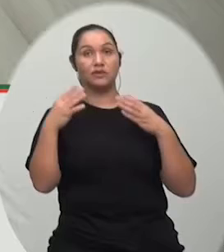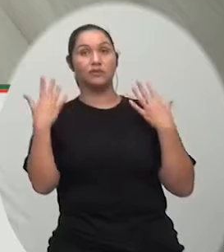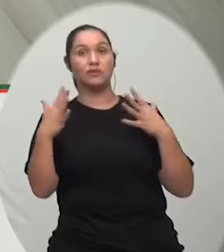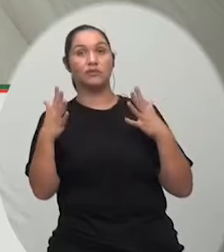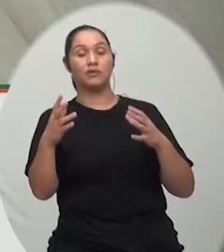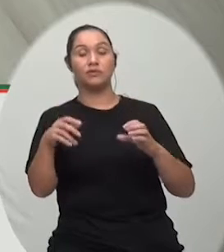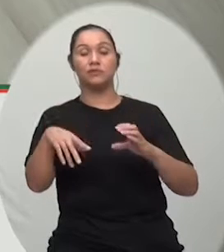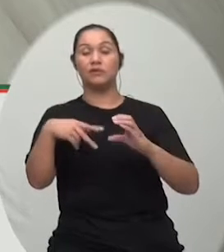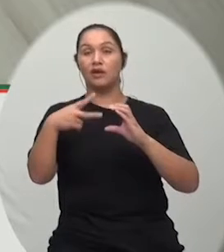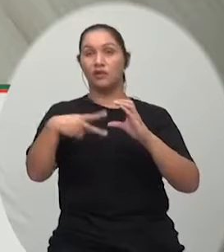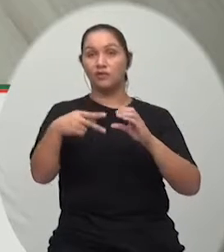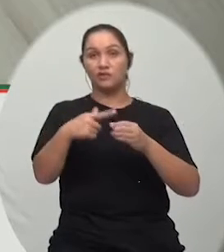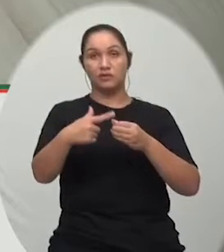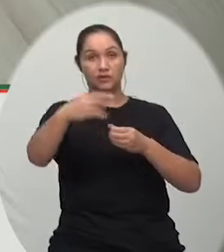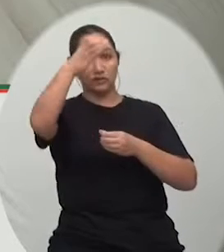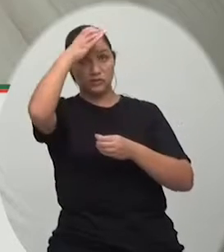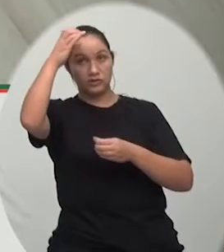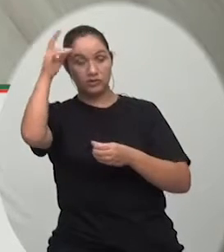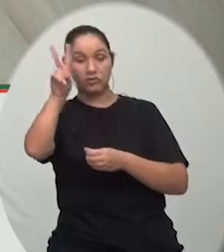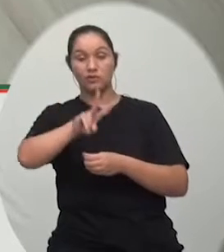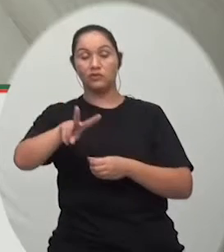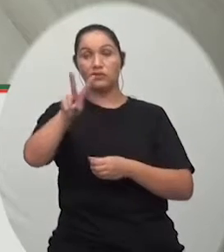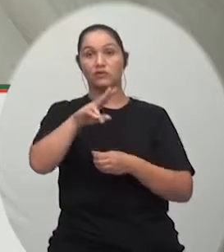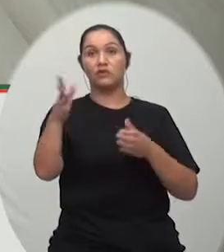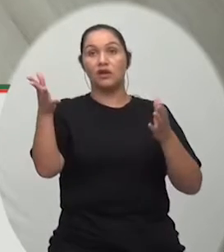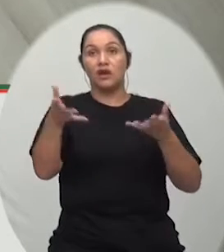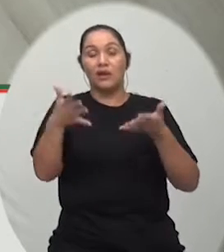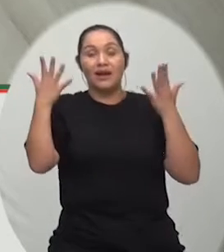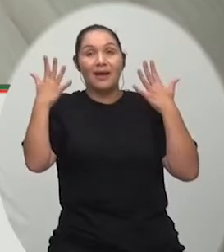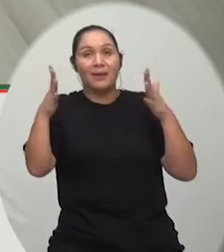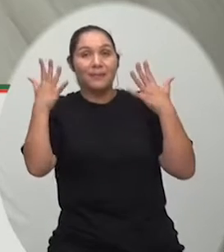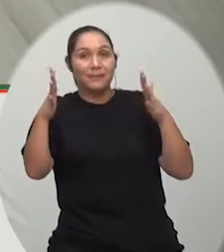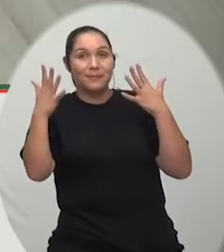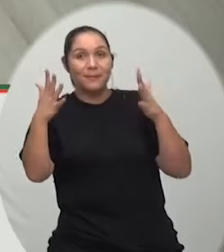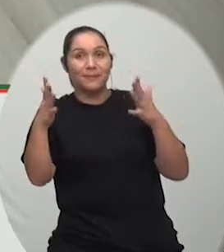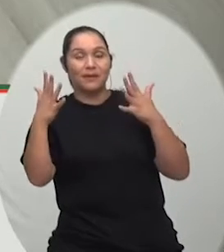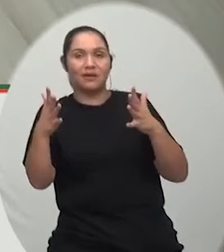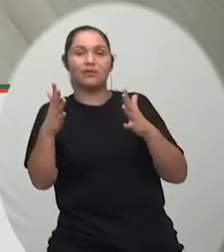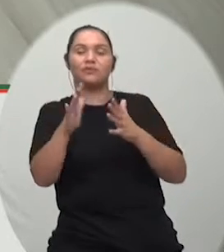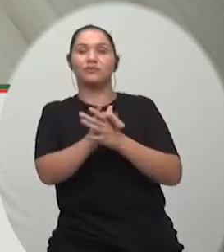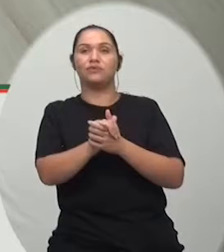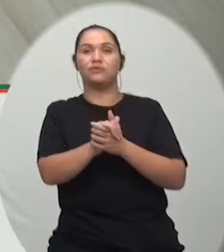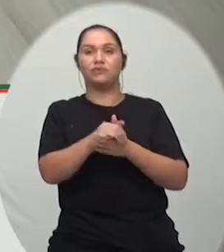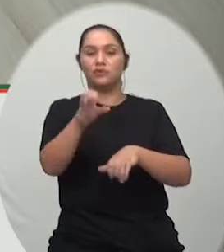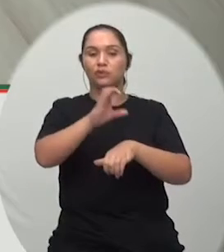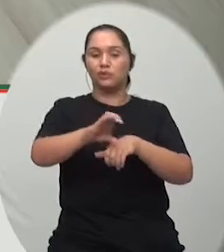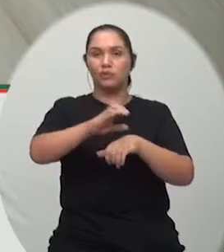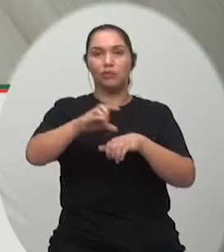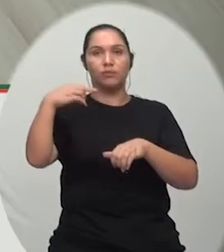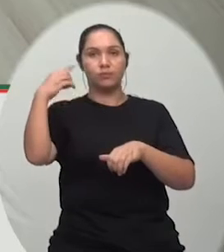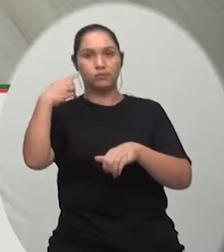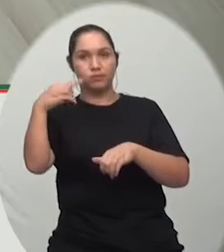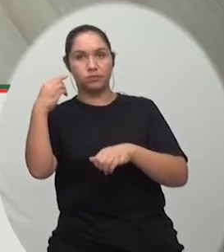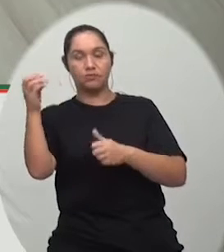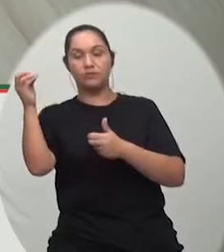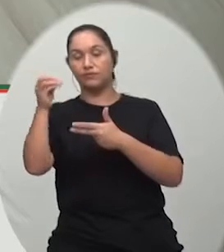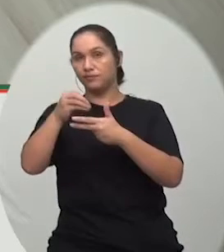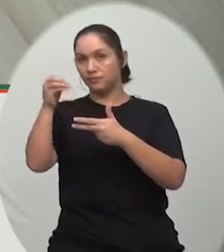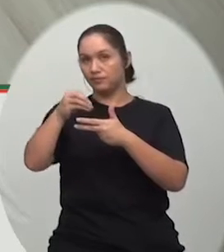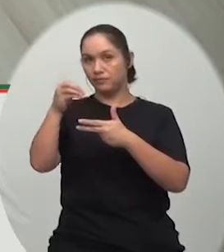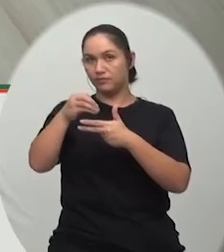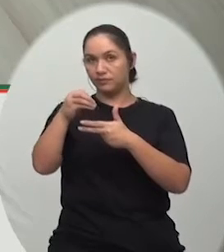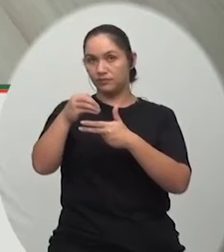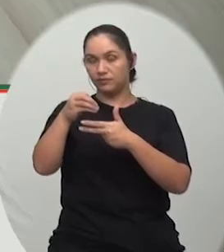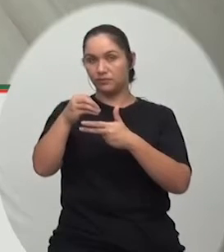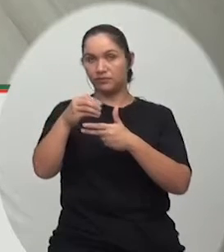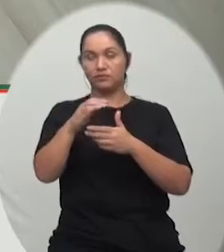de Criciúma, por meio de seus vereadores, vem a público aplaudir o curso de Direito da Universidade do Extremo Sul Catarinense, na